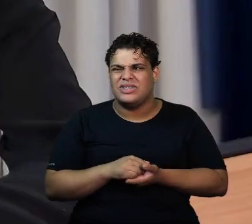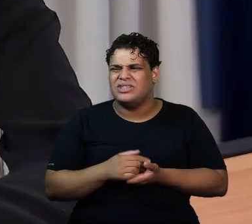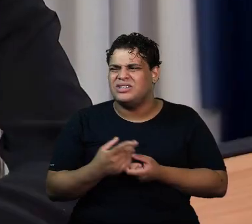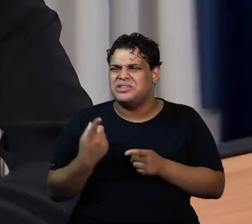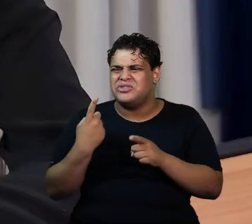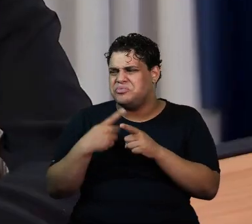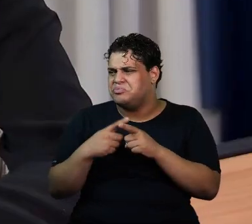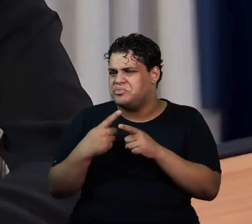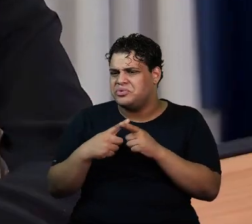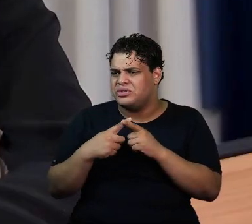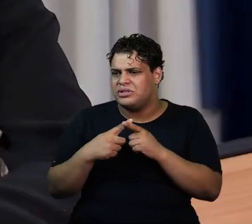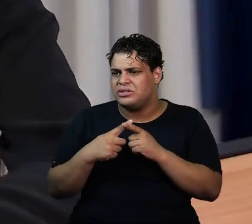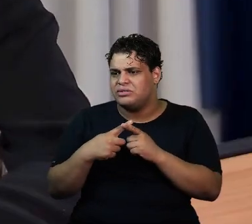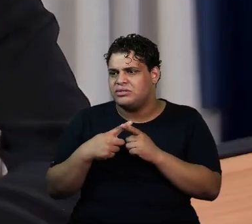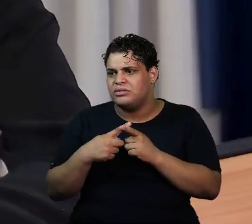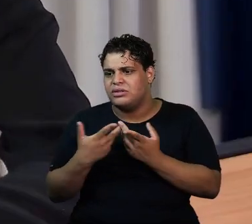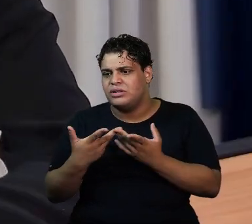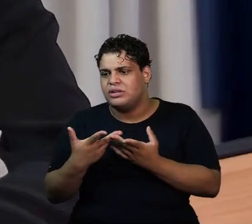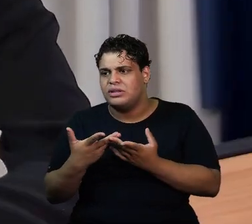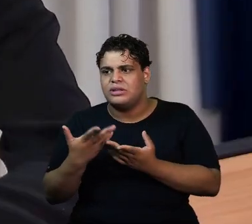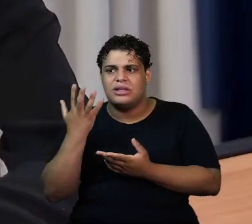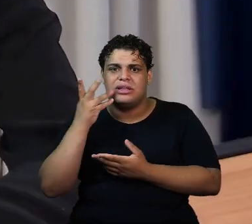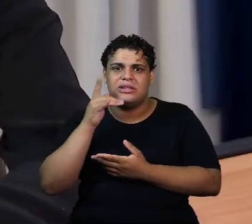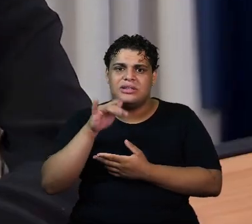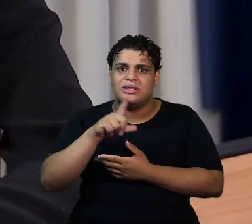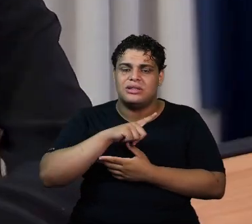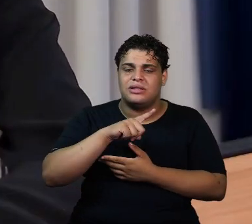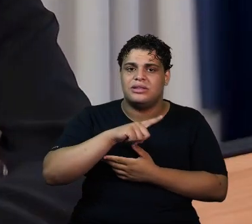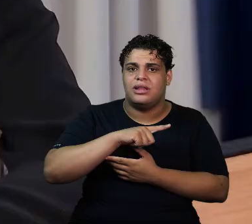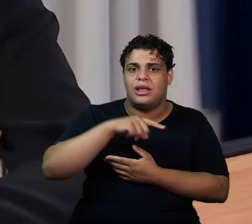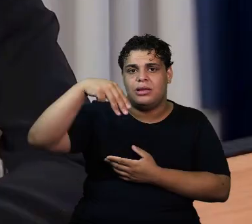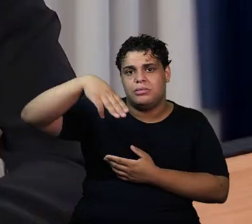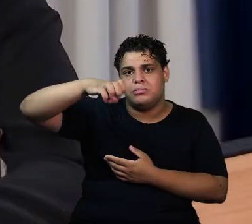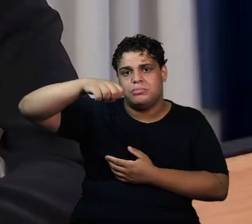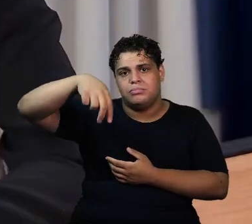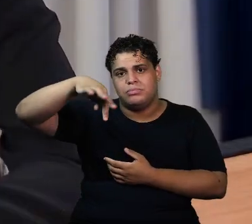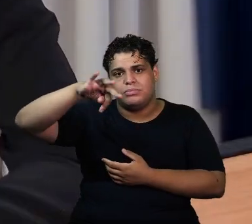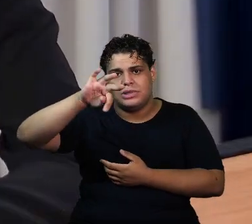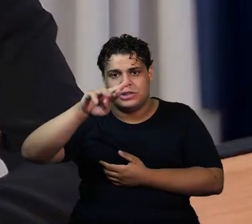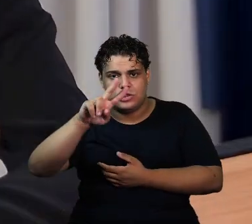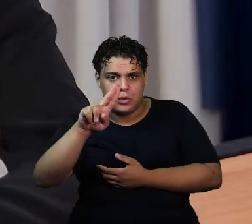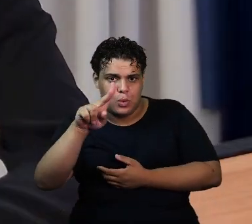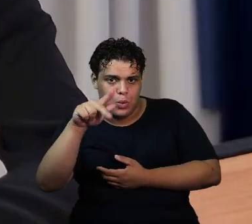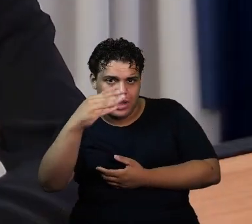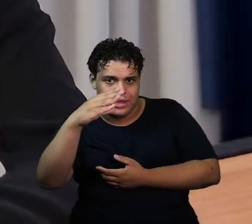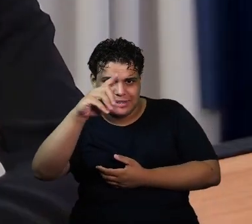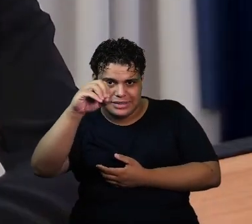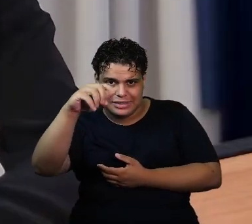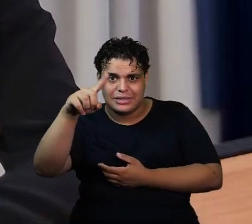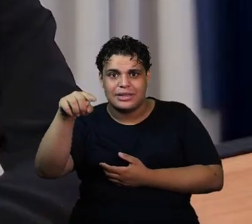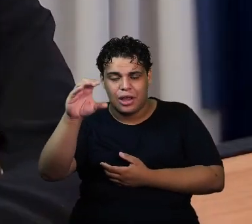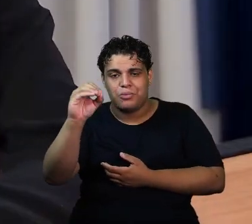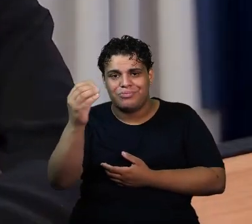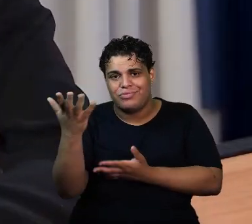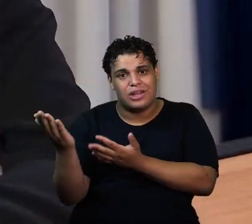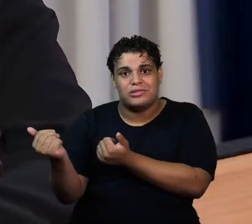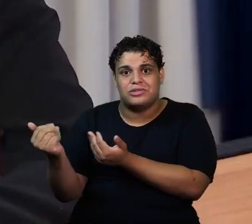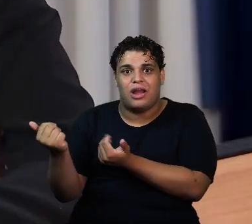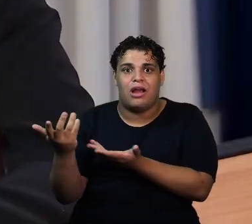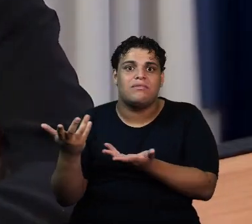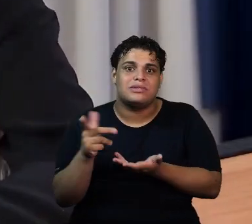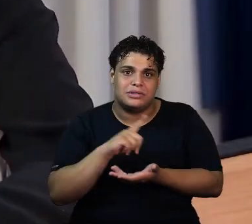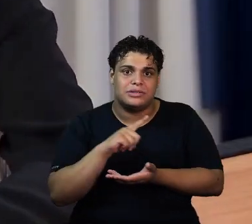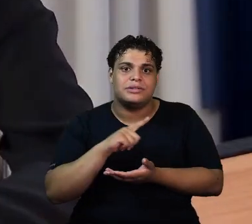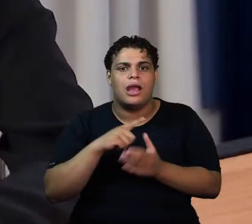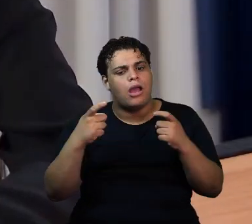por que as meninas começam a menstruar tão cedo, entram na puberdade muito cedo? Então, tem os especialistas, né, os